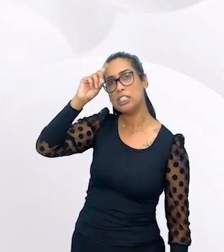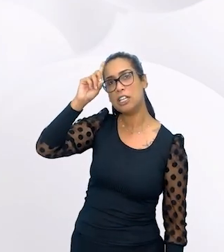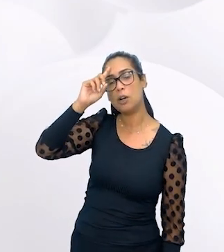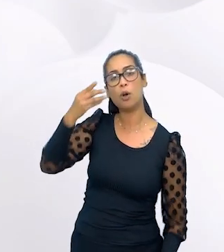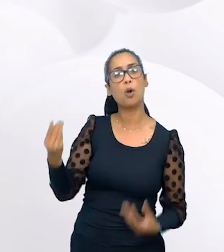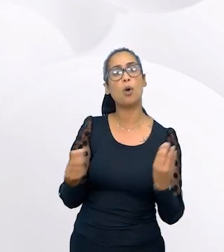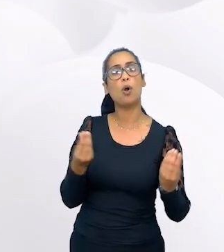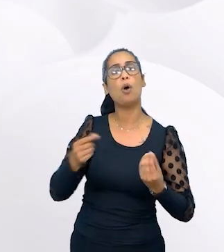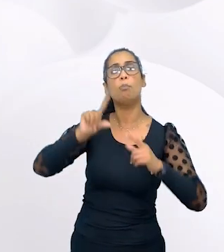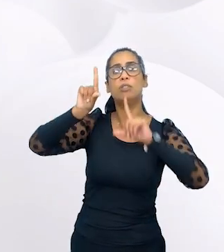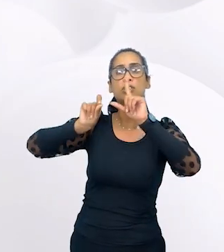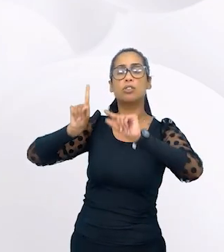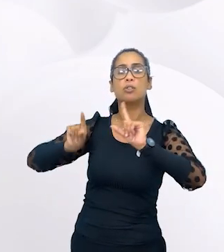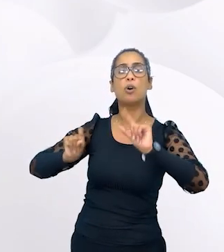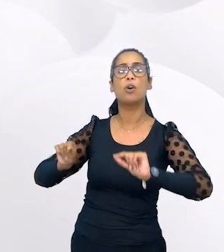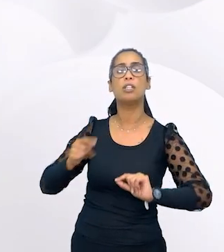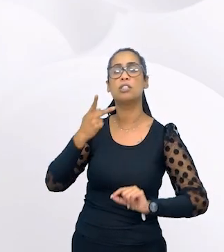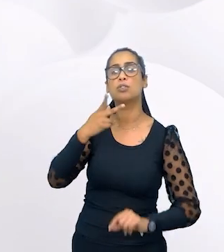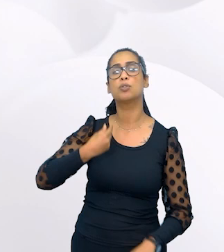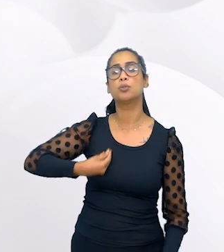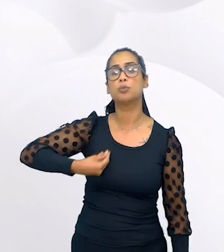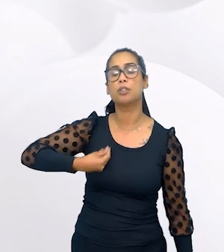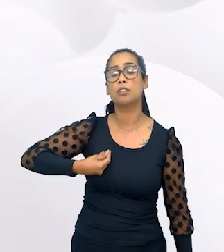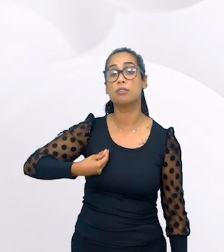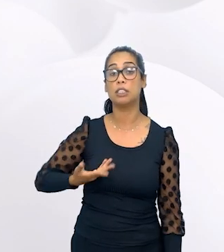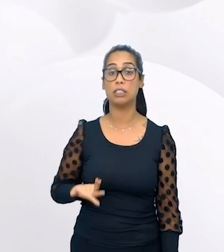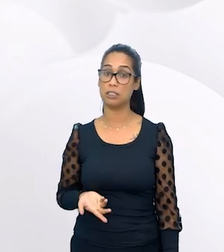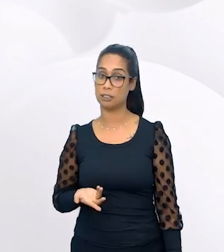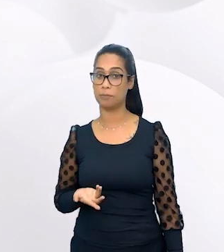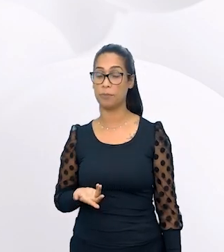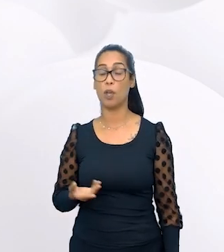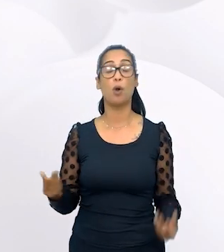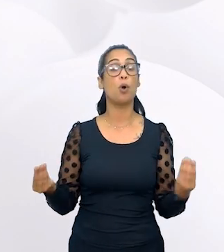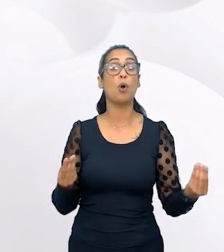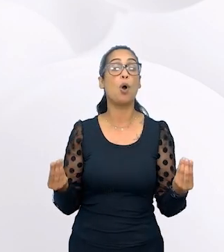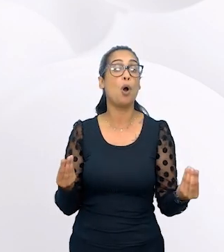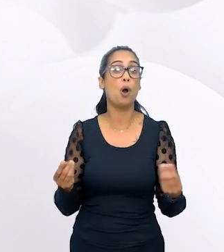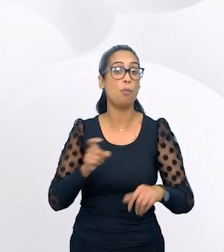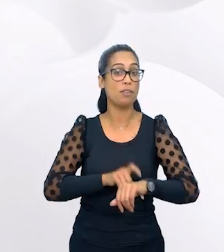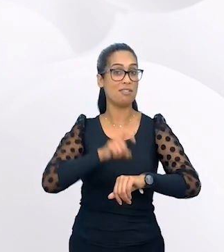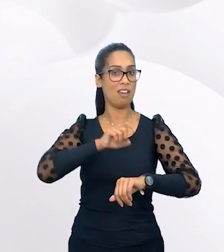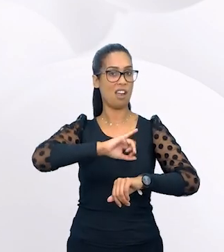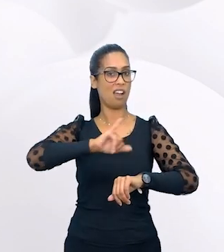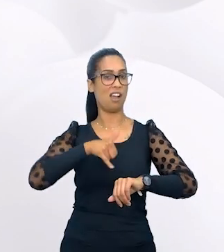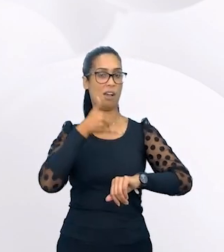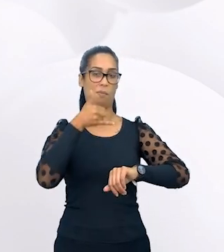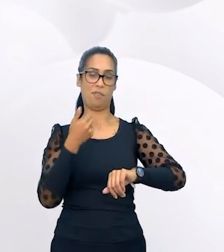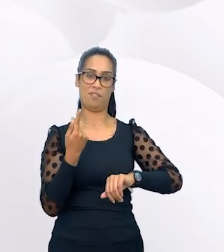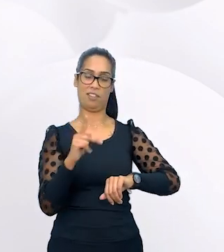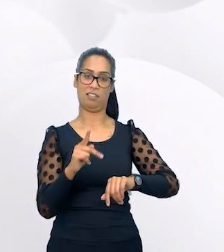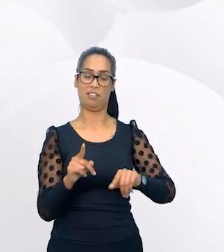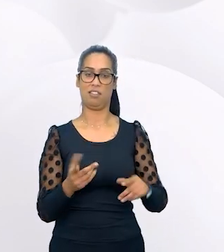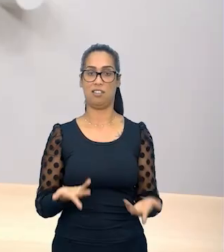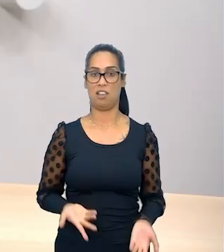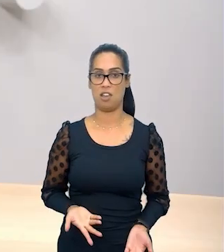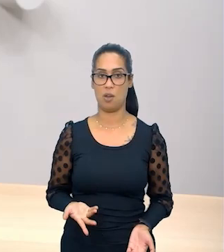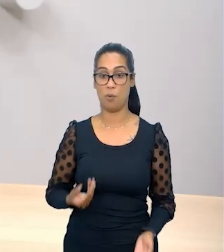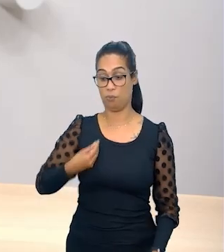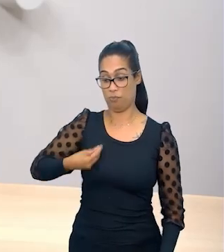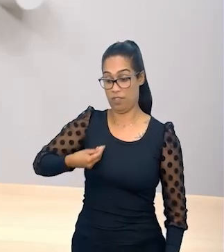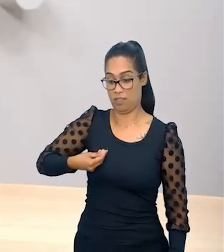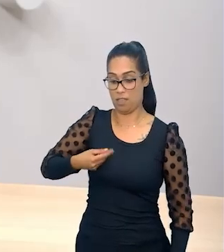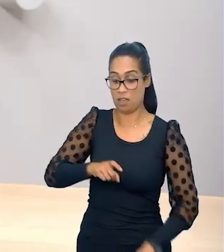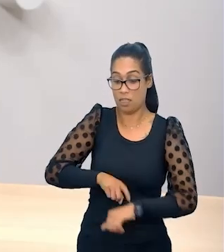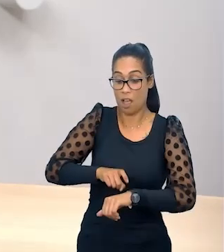escolhas, como que você está gastando, né, a vida e